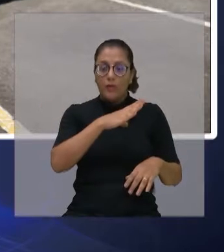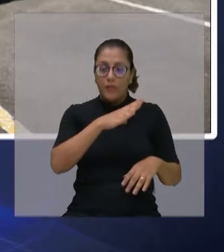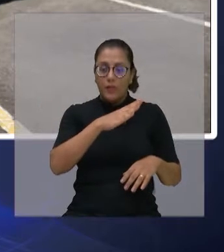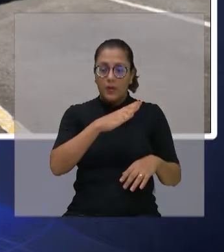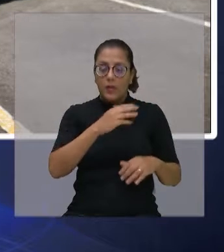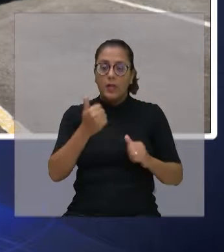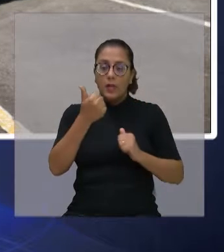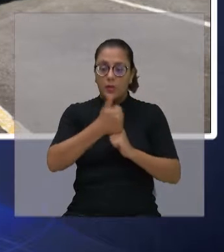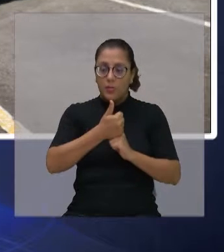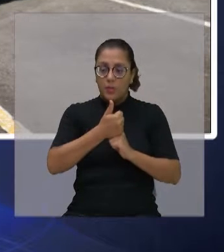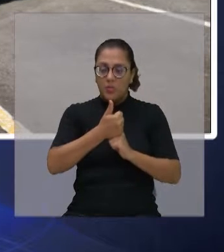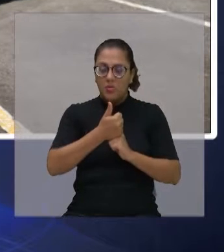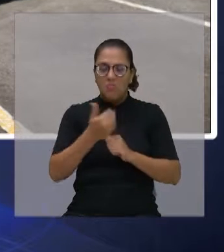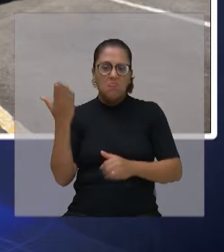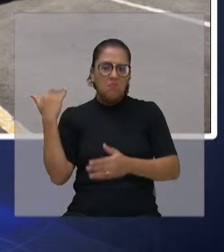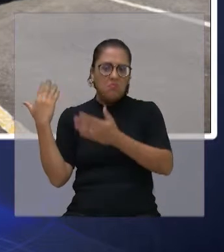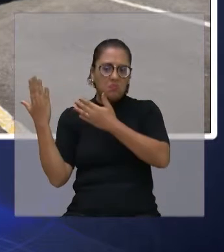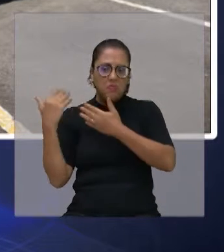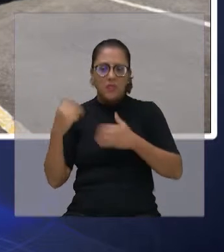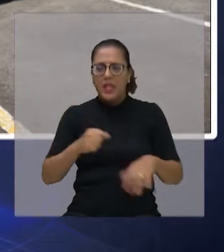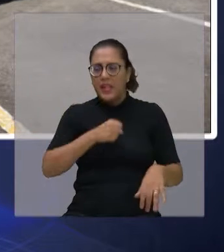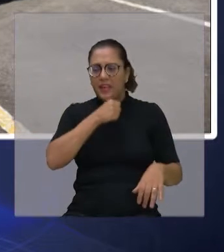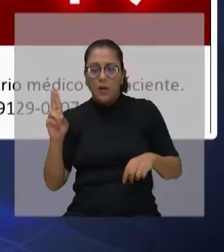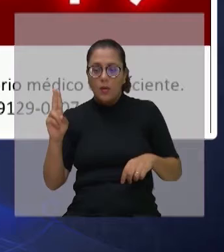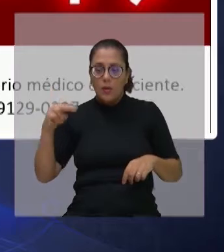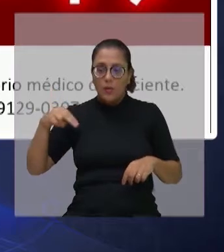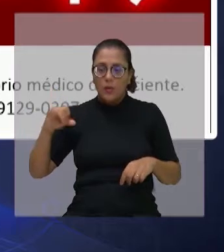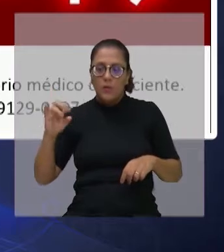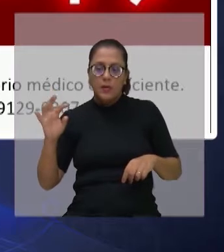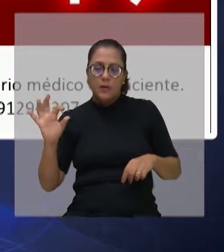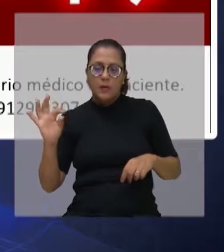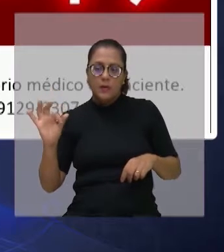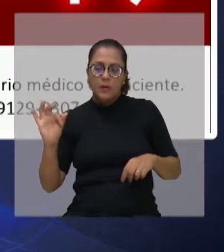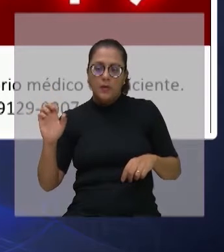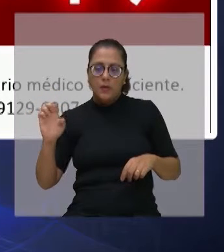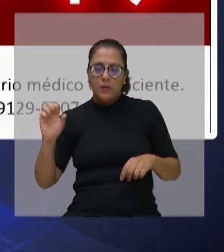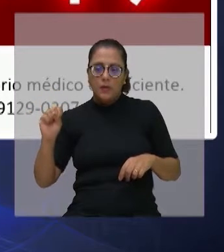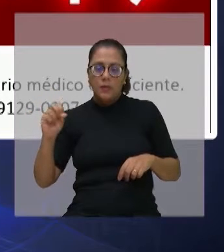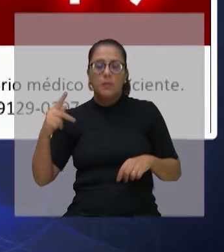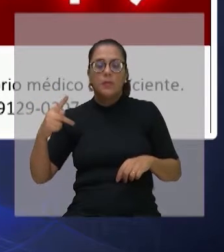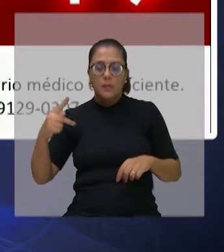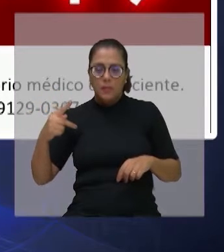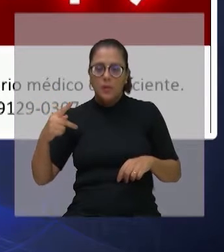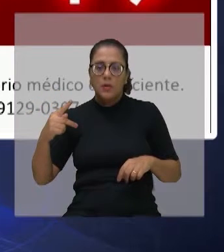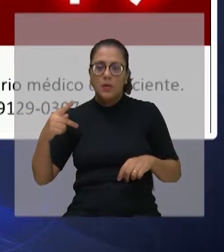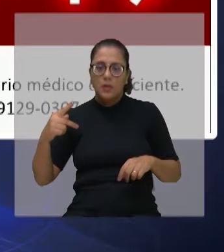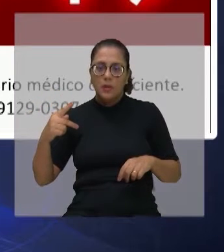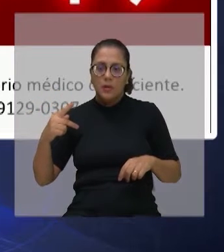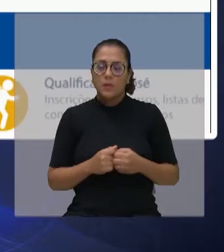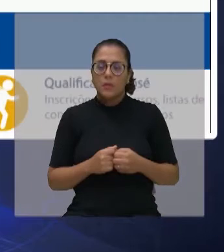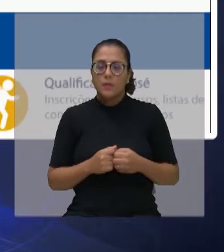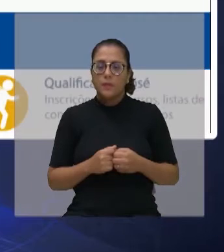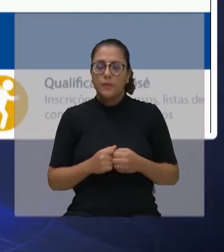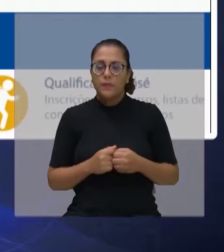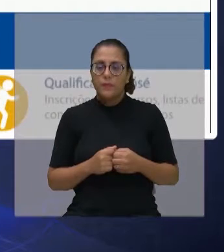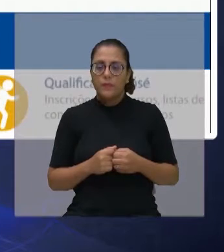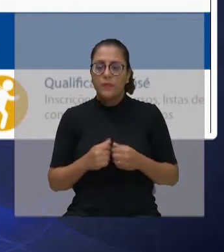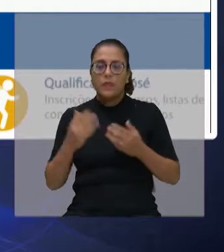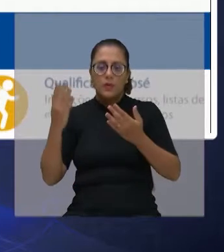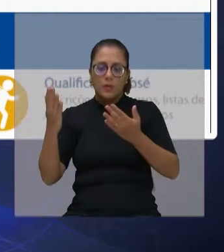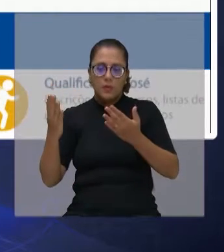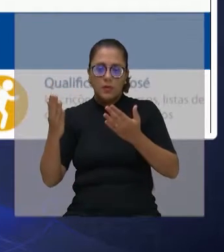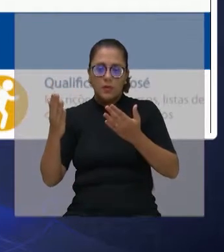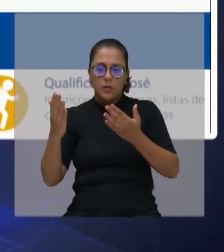na área da saúde, como a entrega de uma ambulância na cidade, o trabalho de reabilitação de pacientes pós-Covid e a oferta